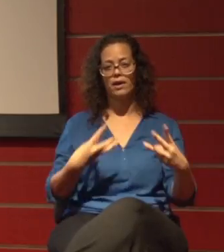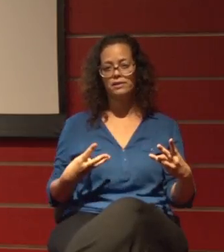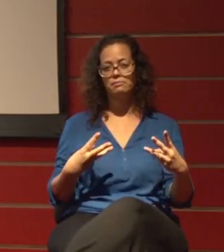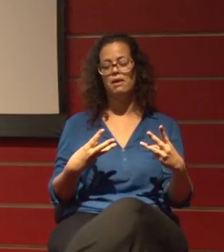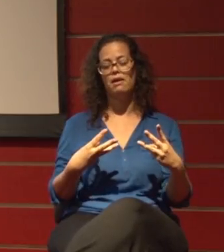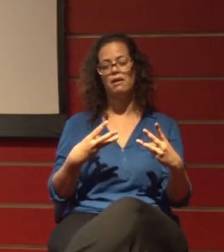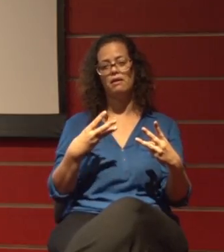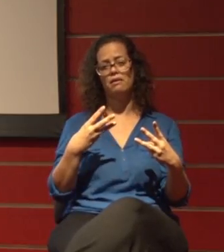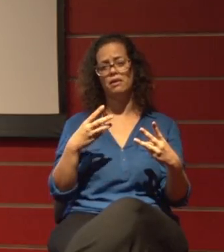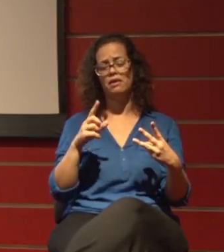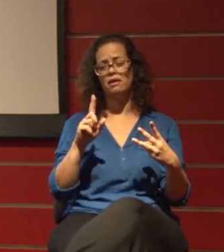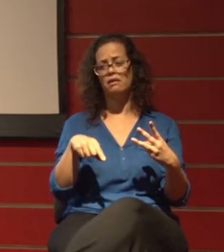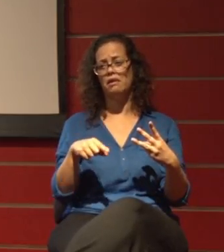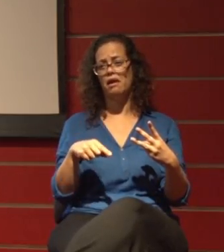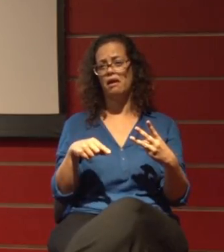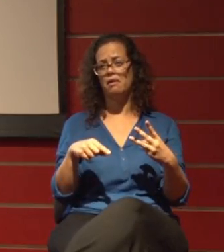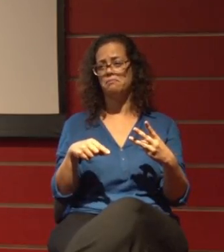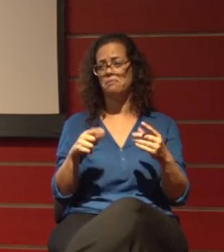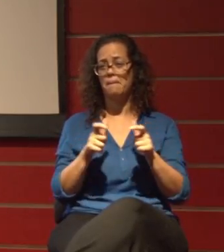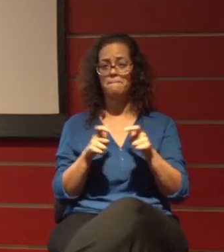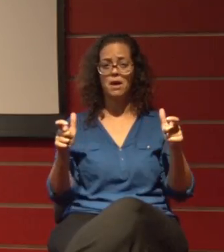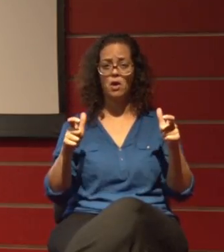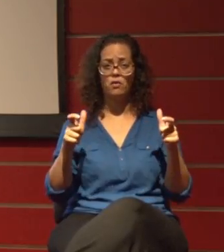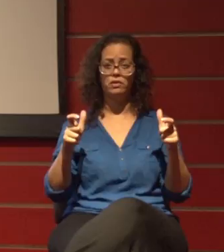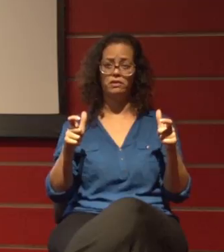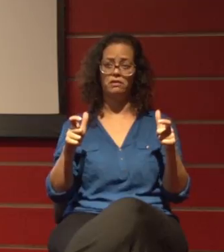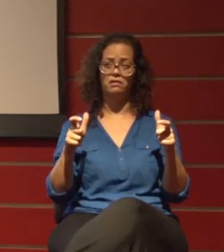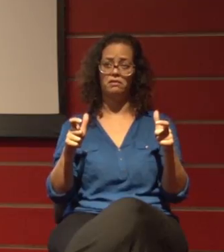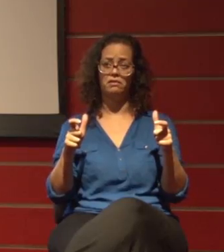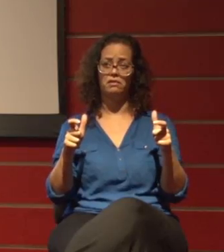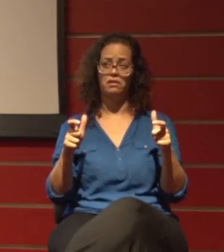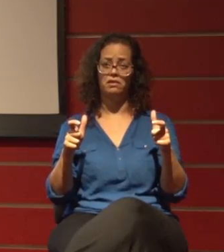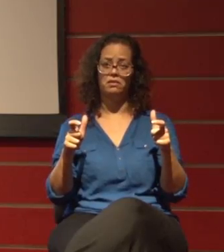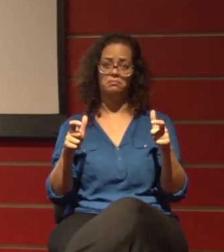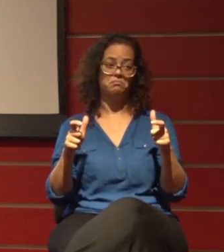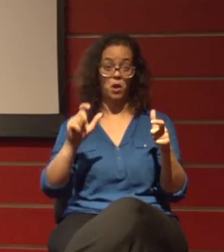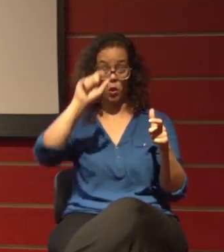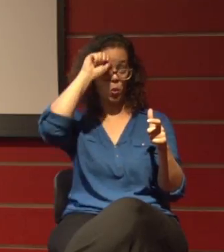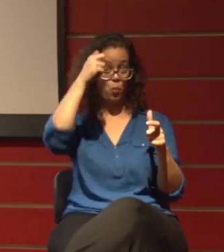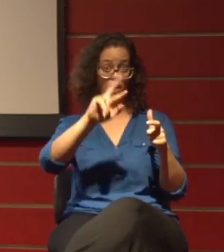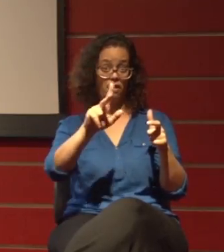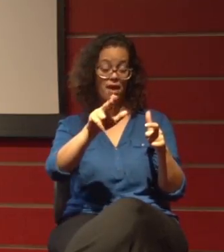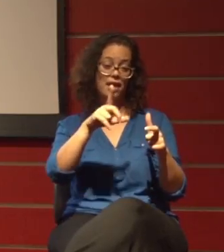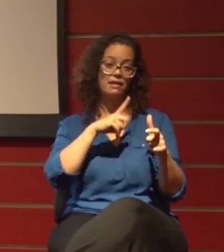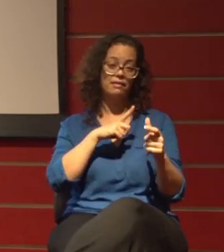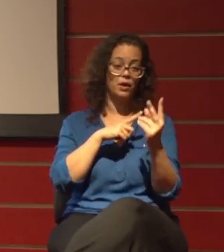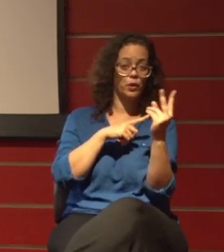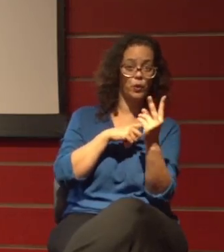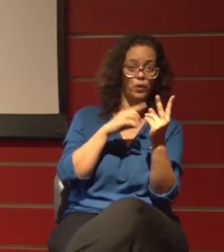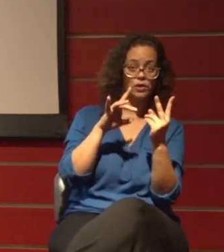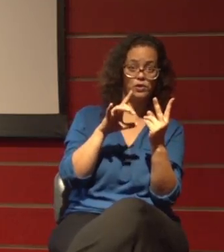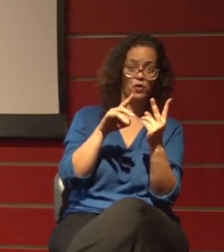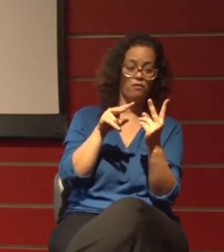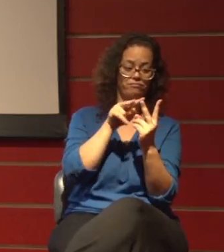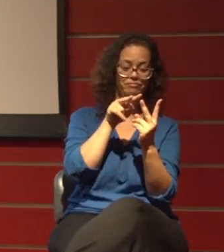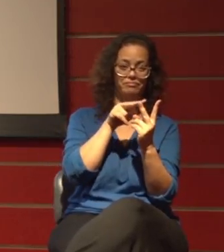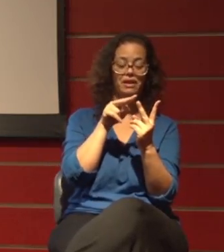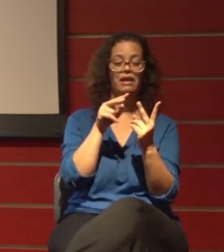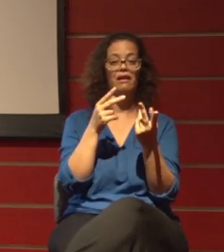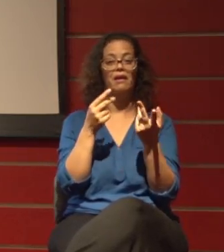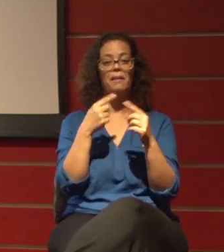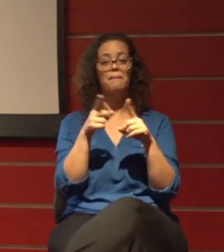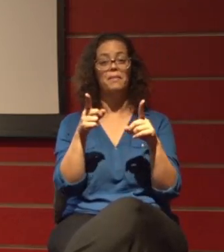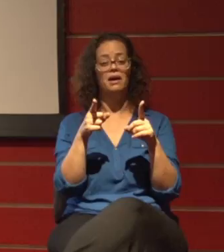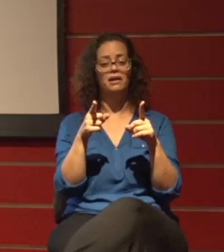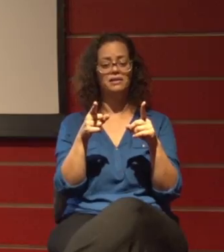majoritariamente uma equipe preta que só tem a auroro a tempestade a narrativa fala de questão